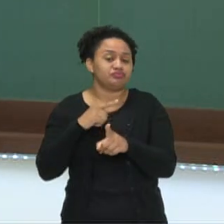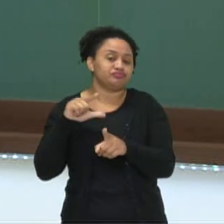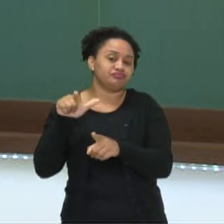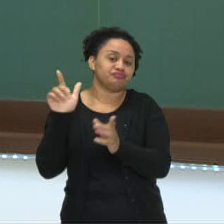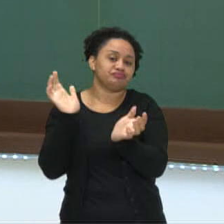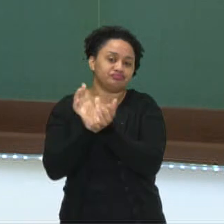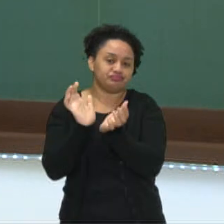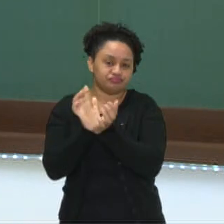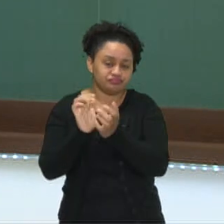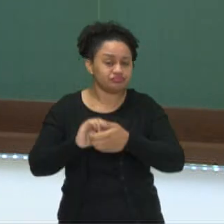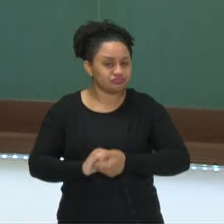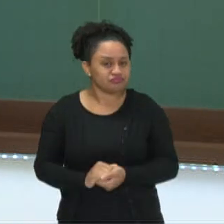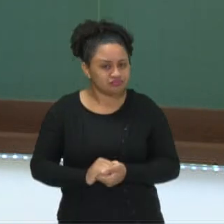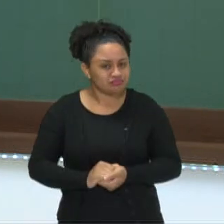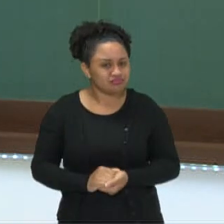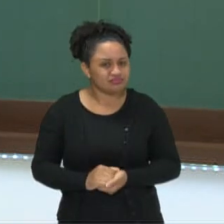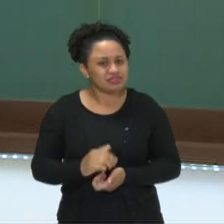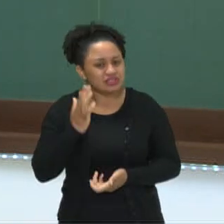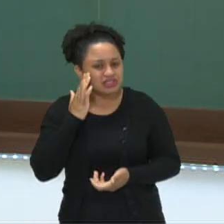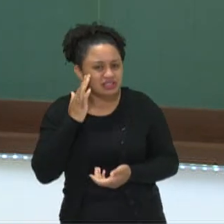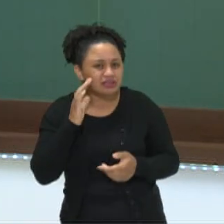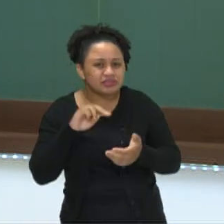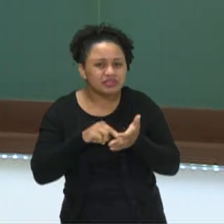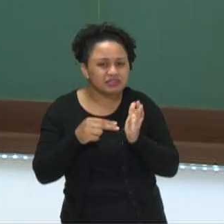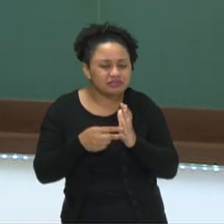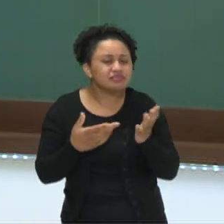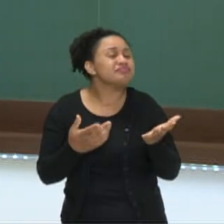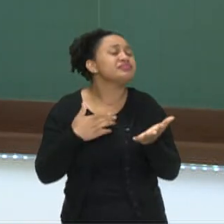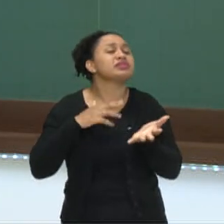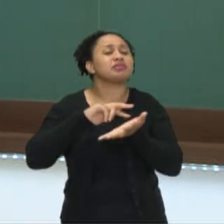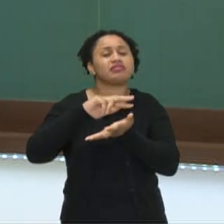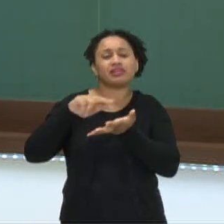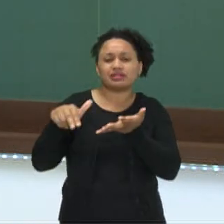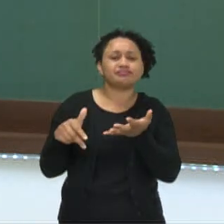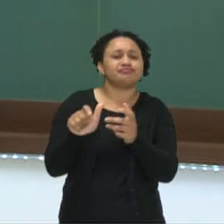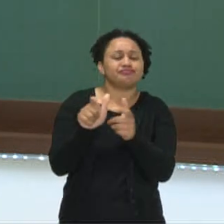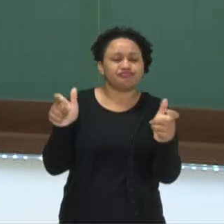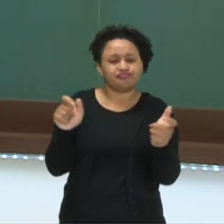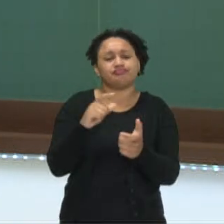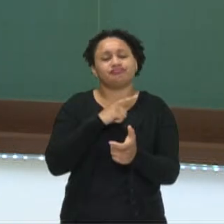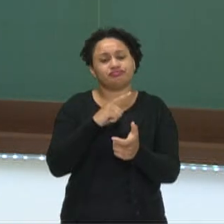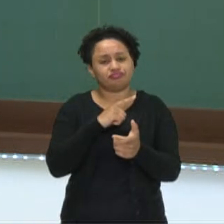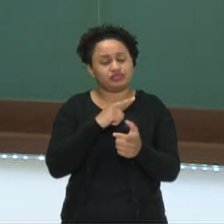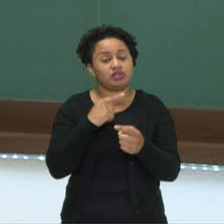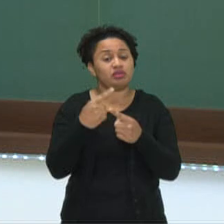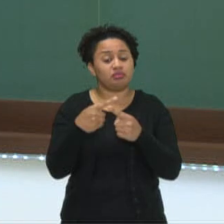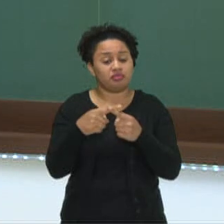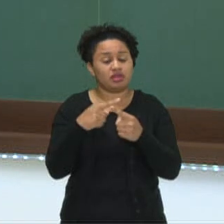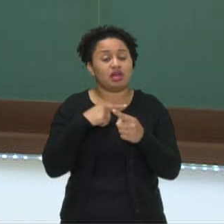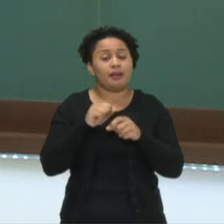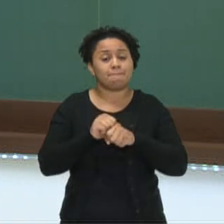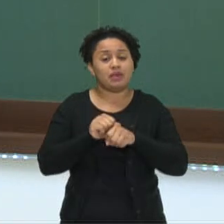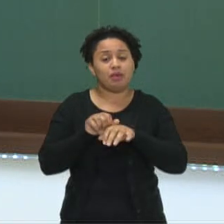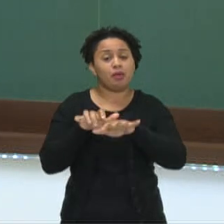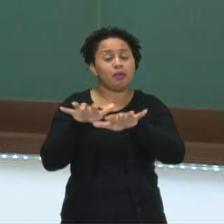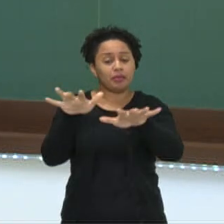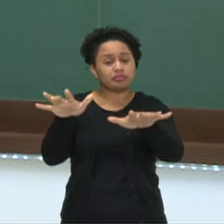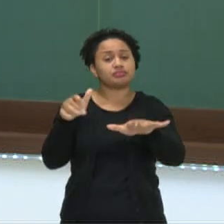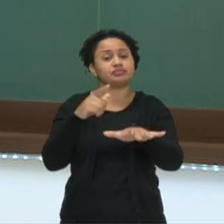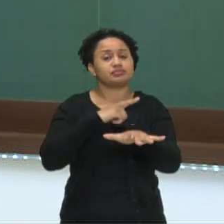angiospermas. Tem noção? É uma variedade muito grande por conta da propagação que ocorre ali